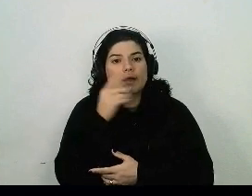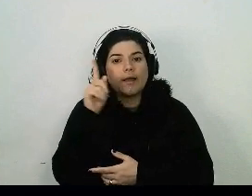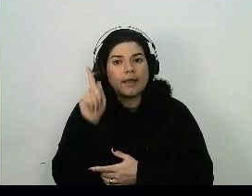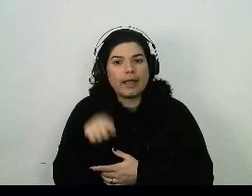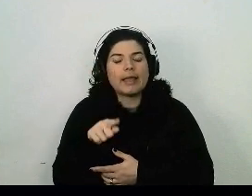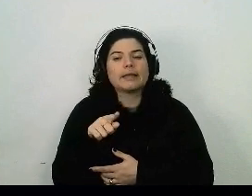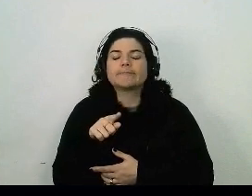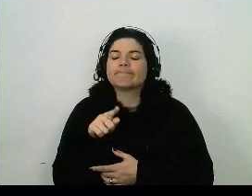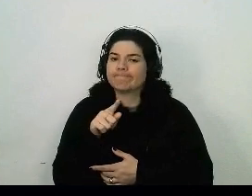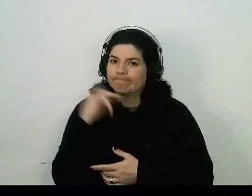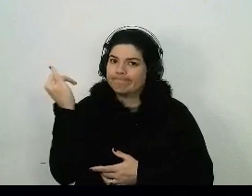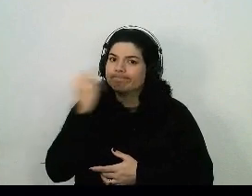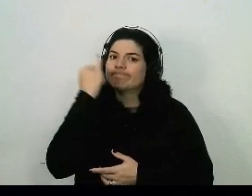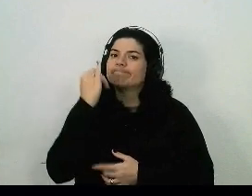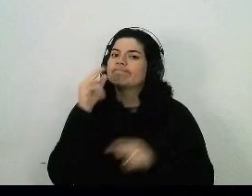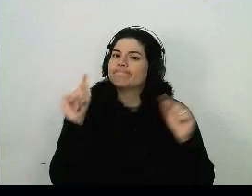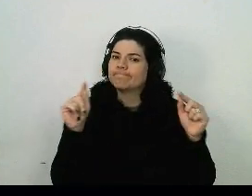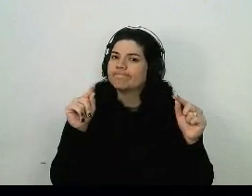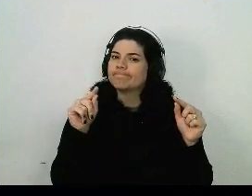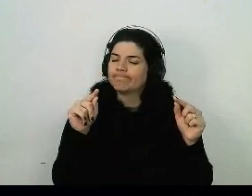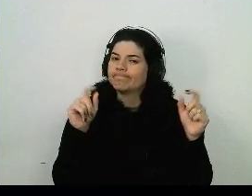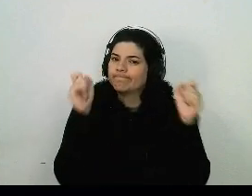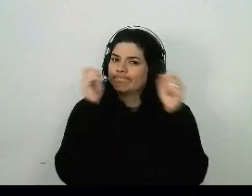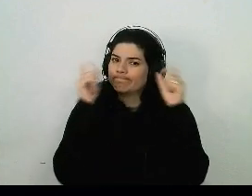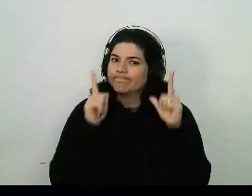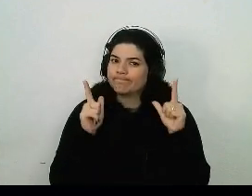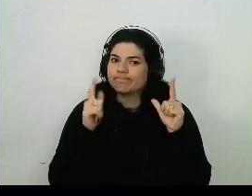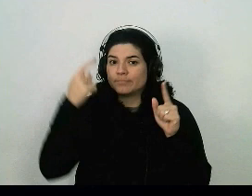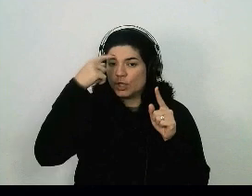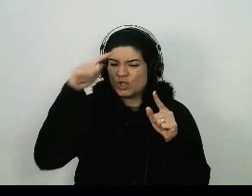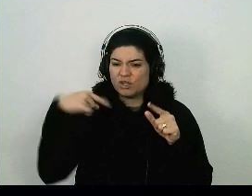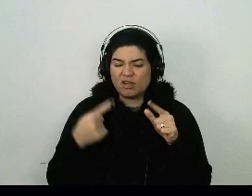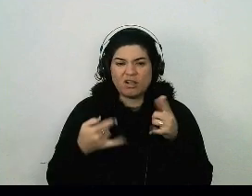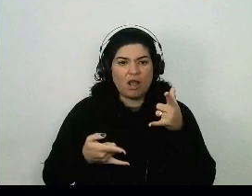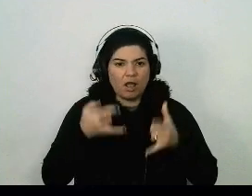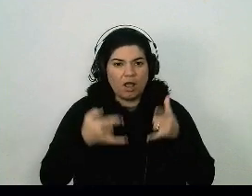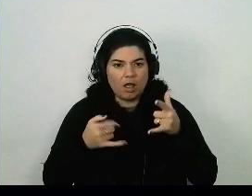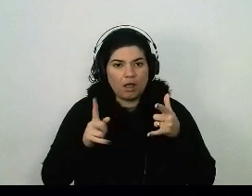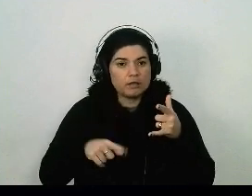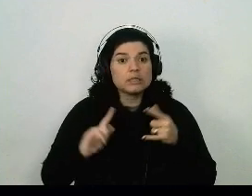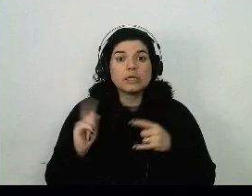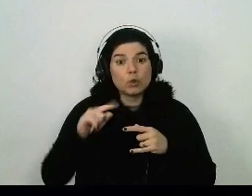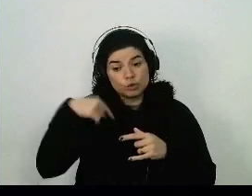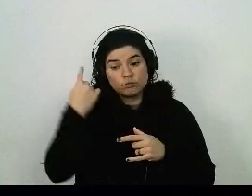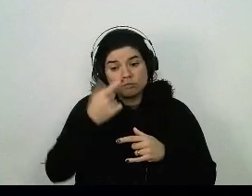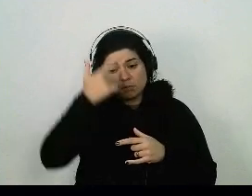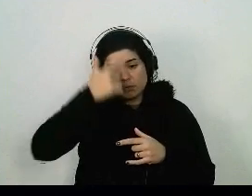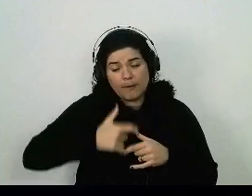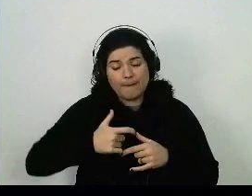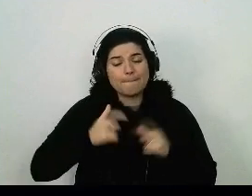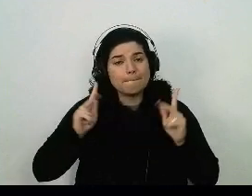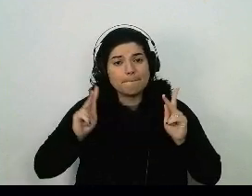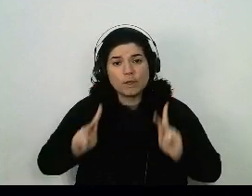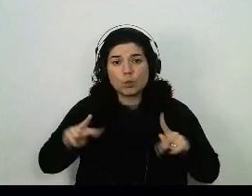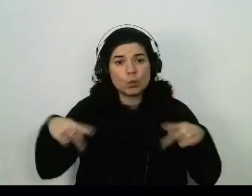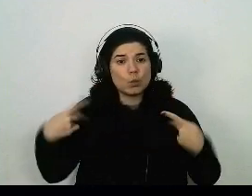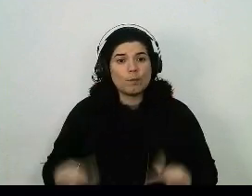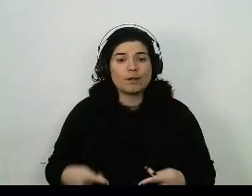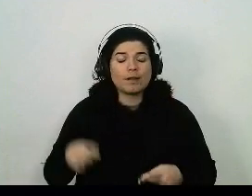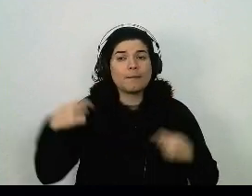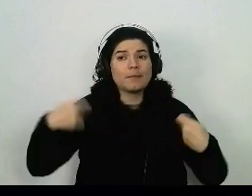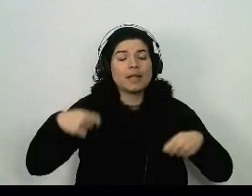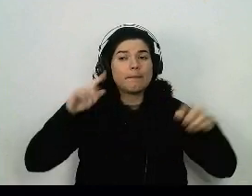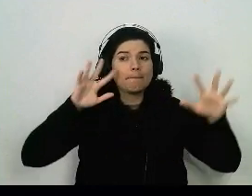pulo do gato lembra que nós não somos máquinas nós somos pessoas e a gente precisa parar para refletir sobre